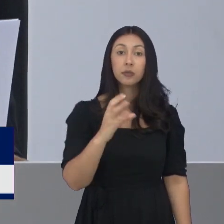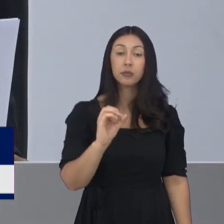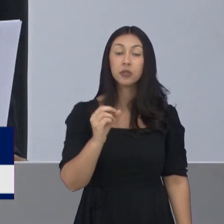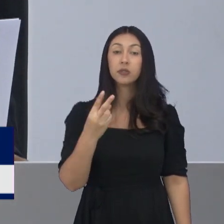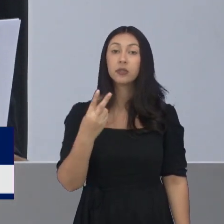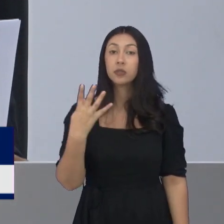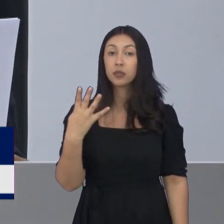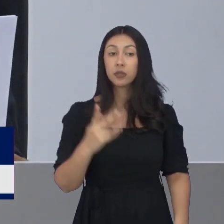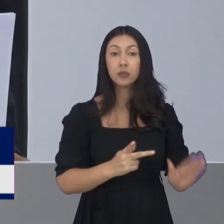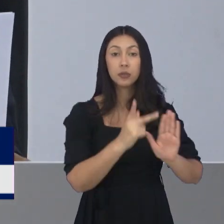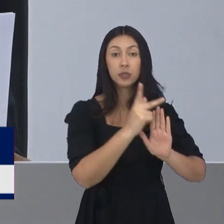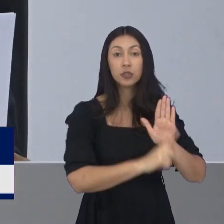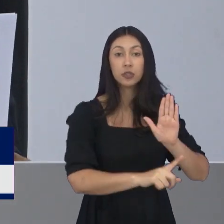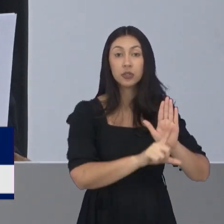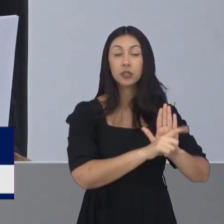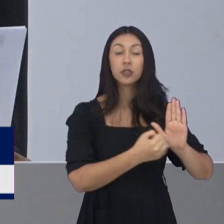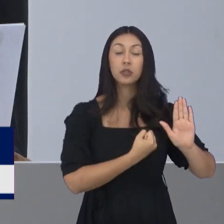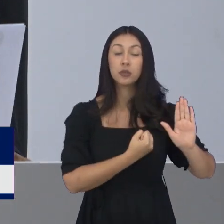2535/2024, projeto de lei